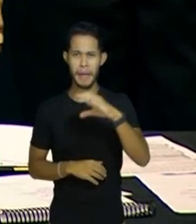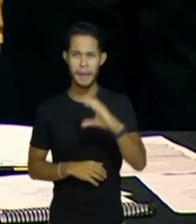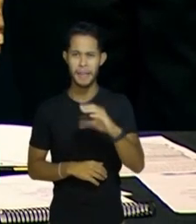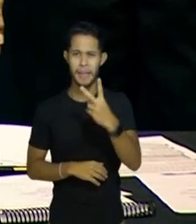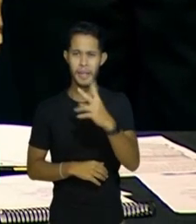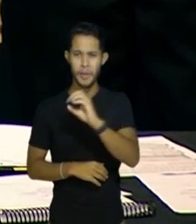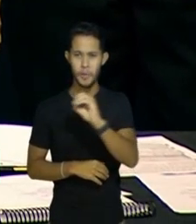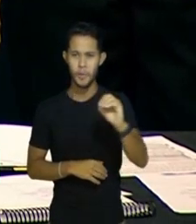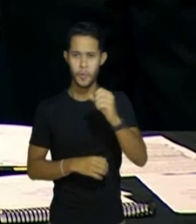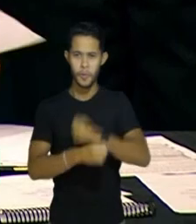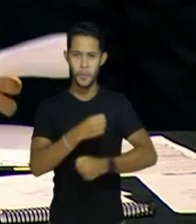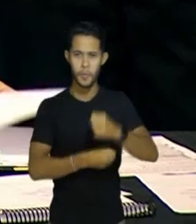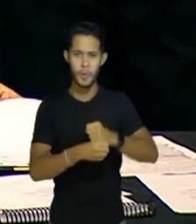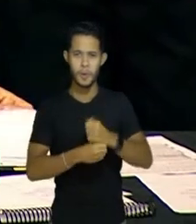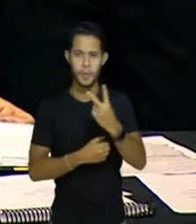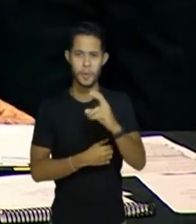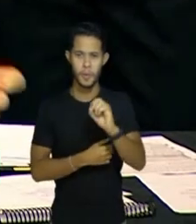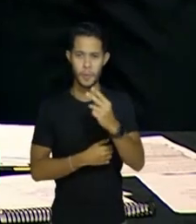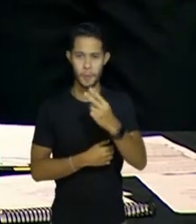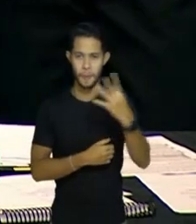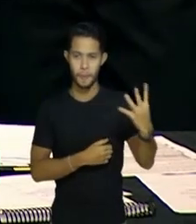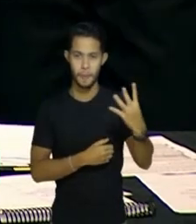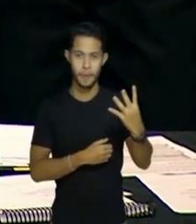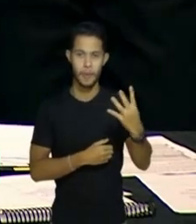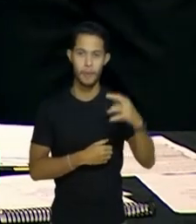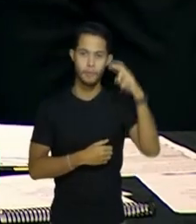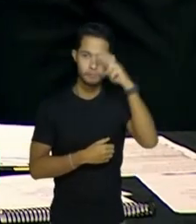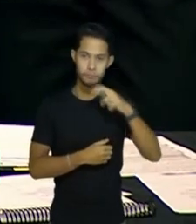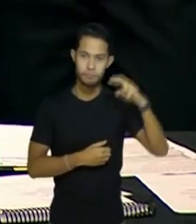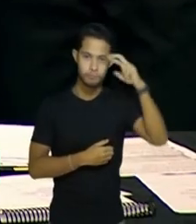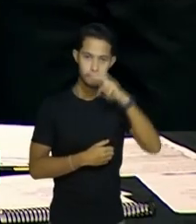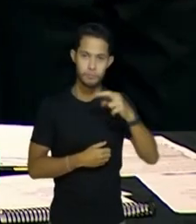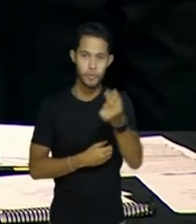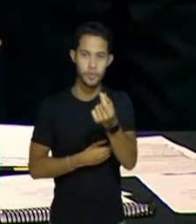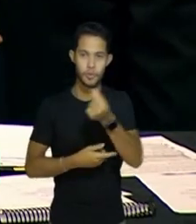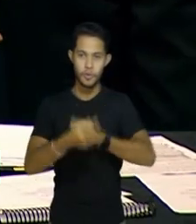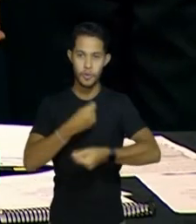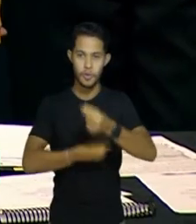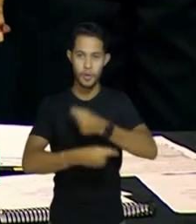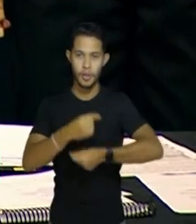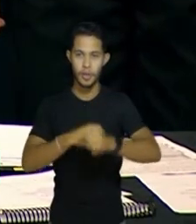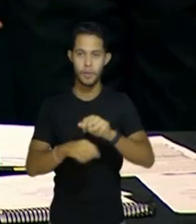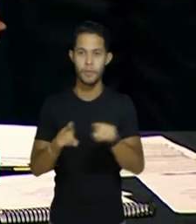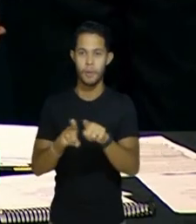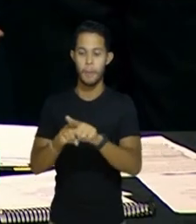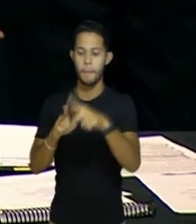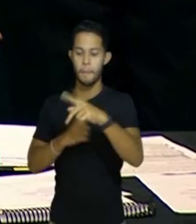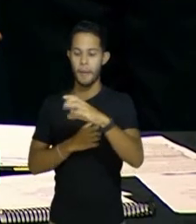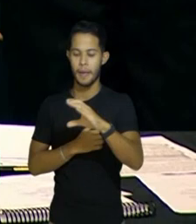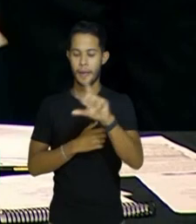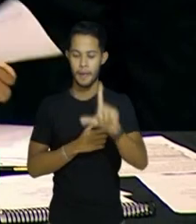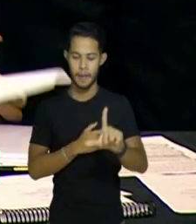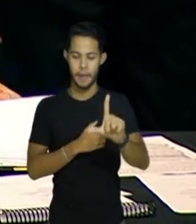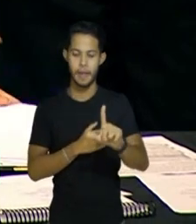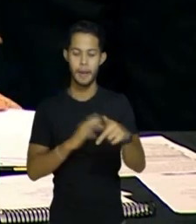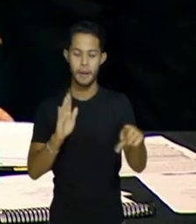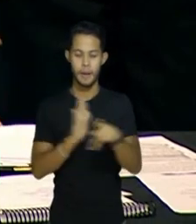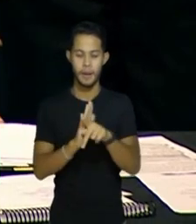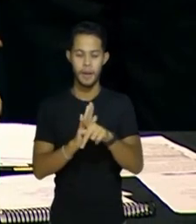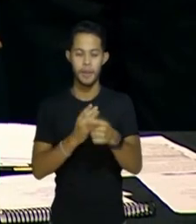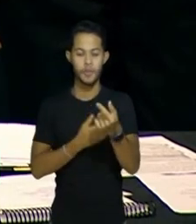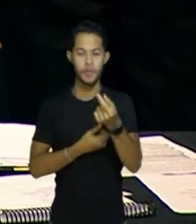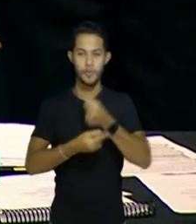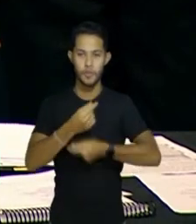262/2024, autoria, Comissão de Finanças e Tributação. PCL 263/2024, autoria, Comissão de Finanças e